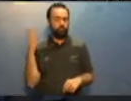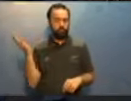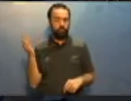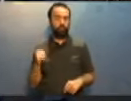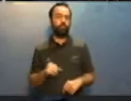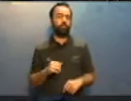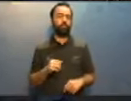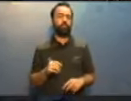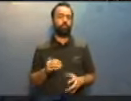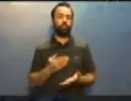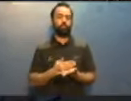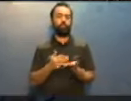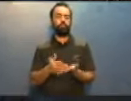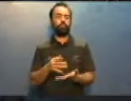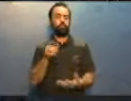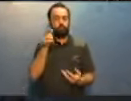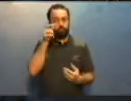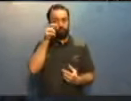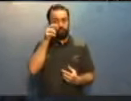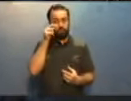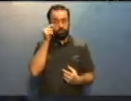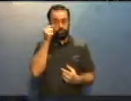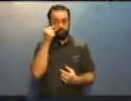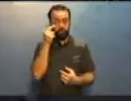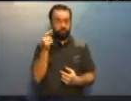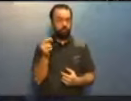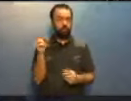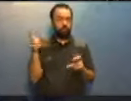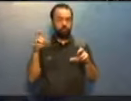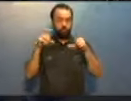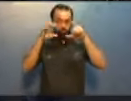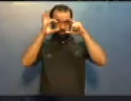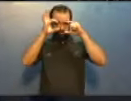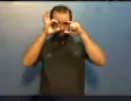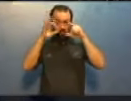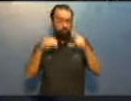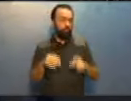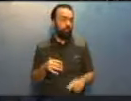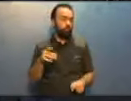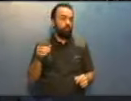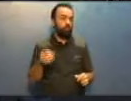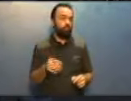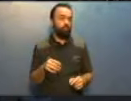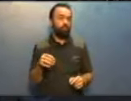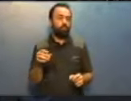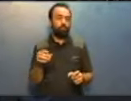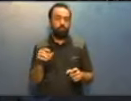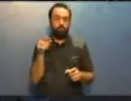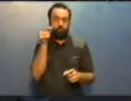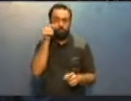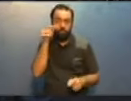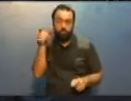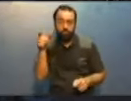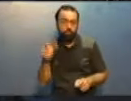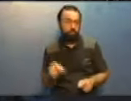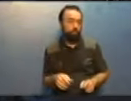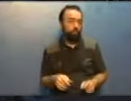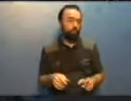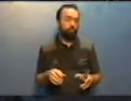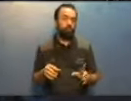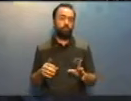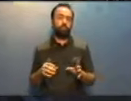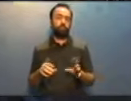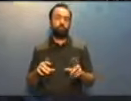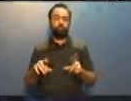Então, nós vamos começar a falar sobre o sentido da visão. Então, aqui nós temos um óculos, né? E a pessoa está utilizando o seu sentido da visão